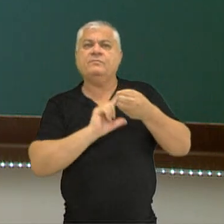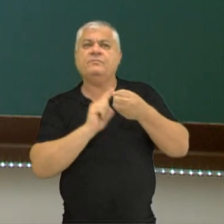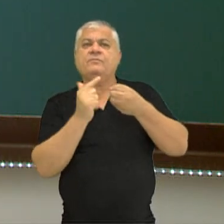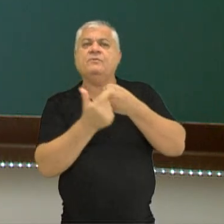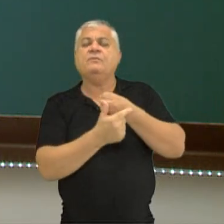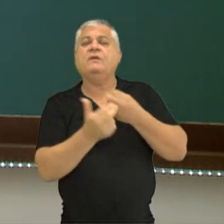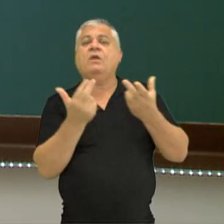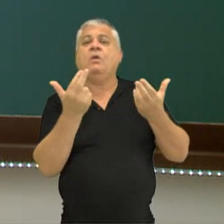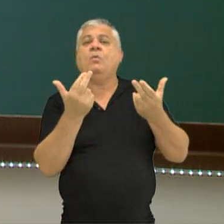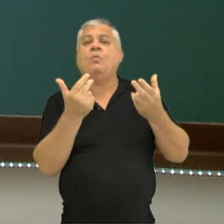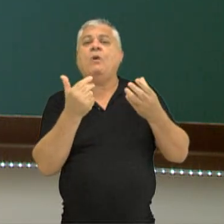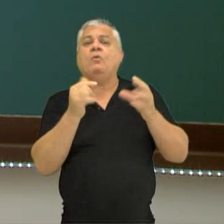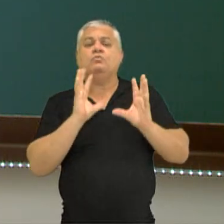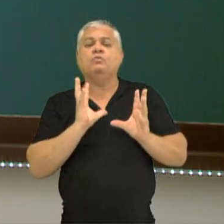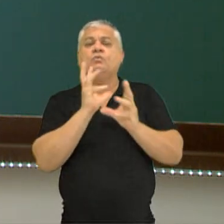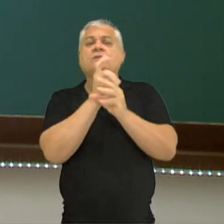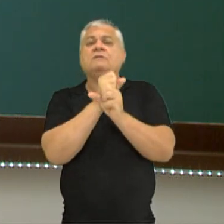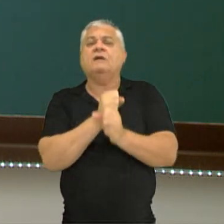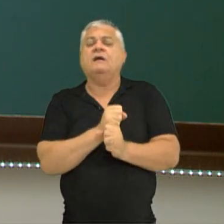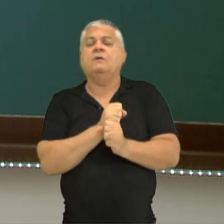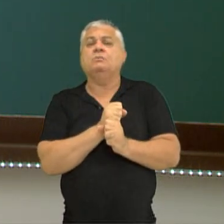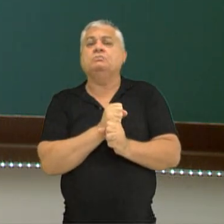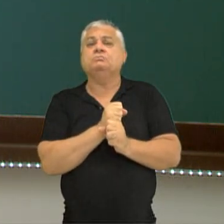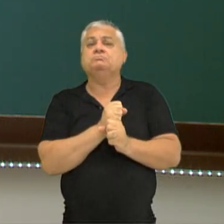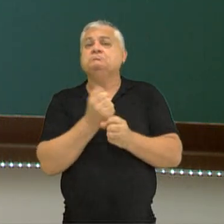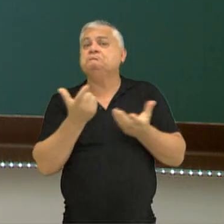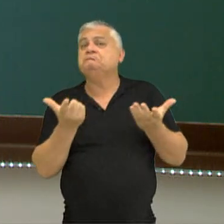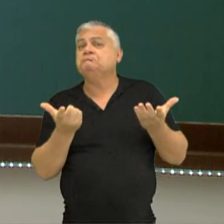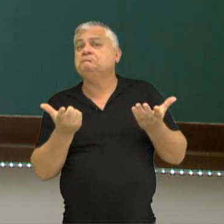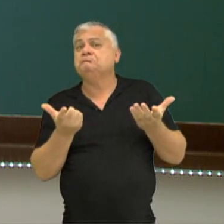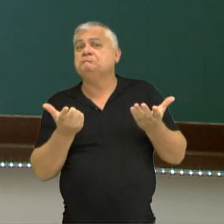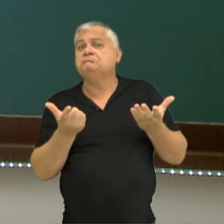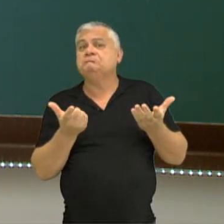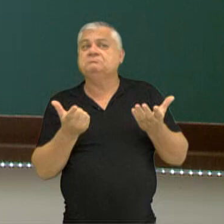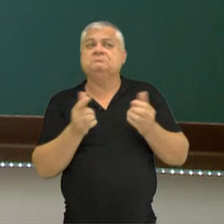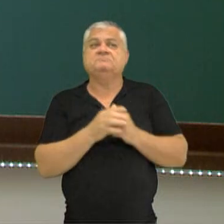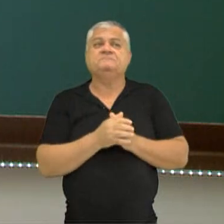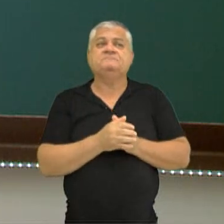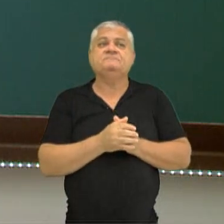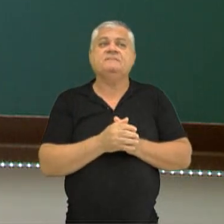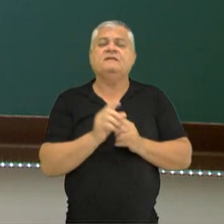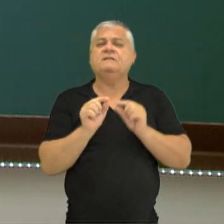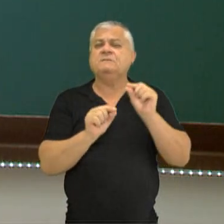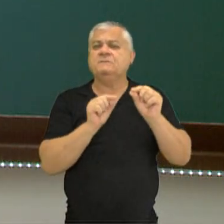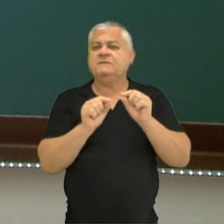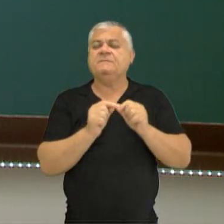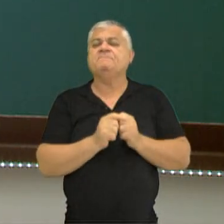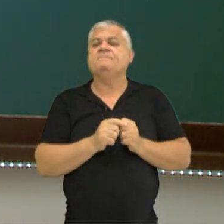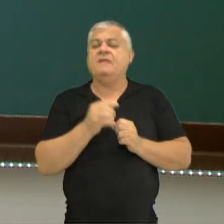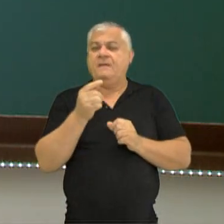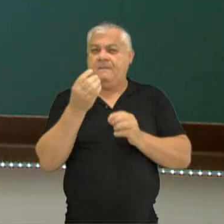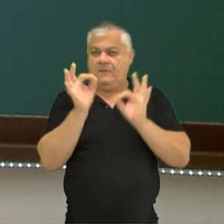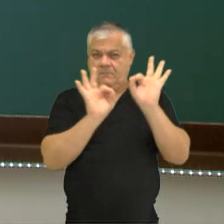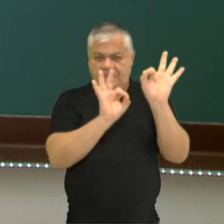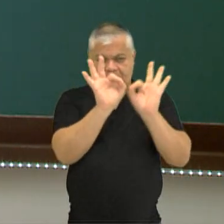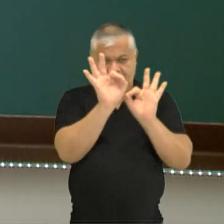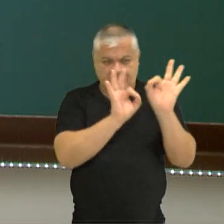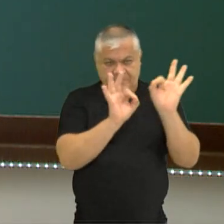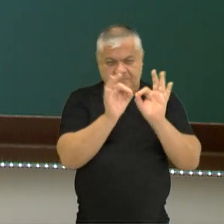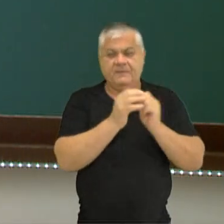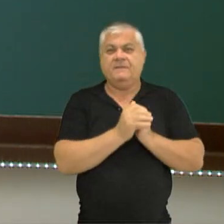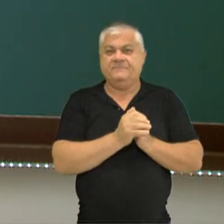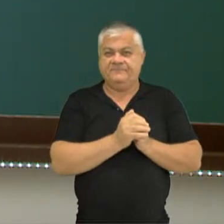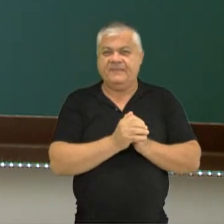é igual à área total do cilindro original. Então, é um outro dado. Então, o que você tem que fazer? Organizar esses